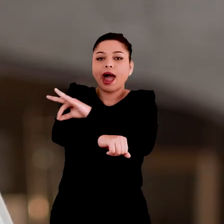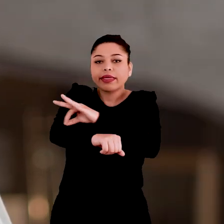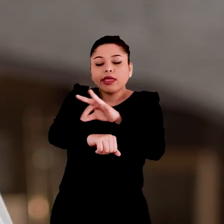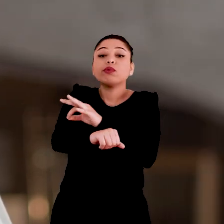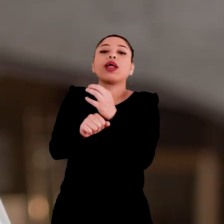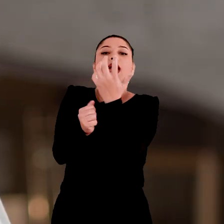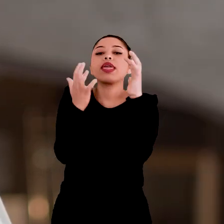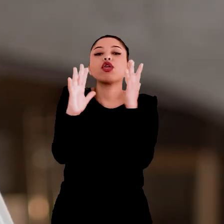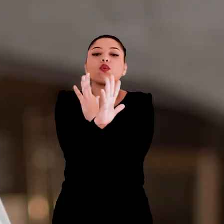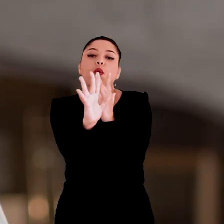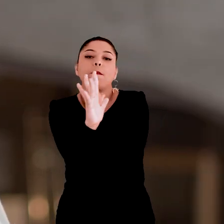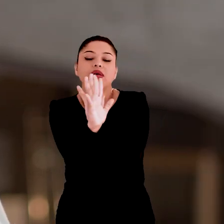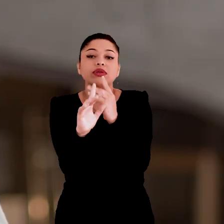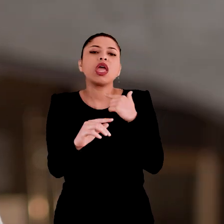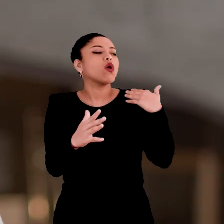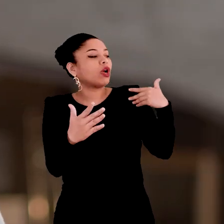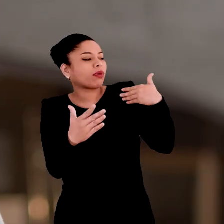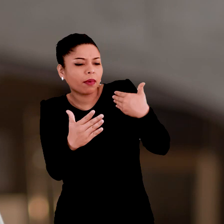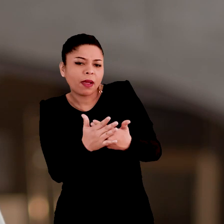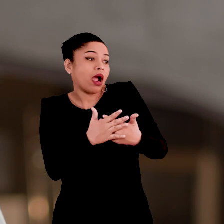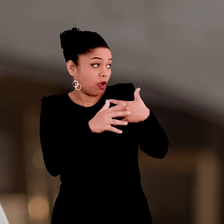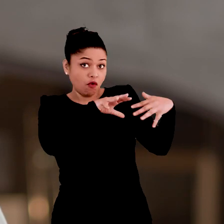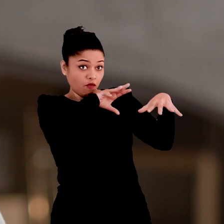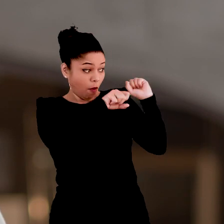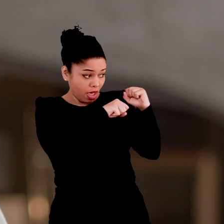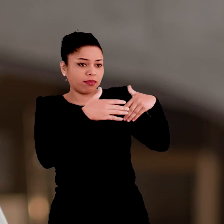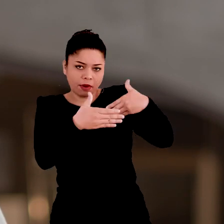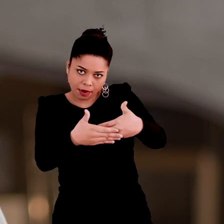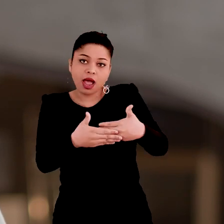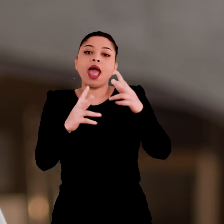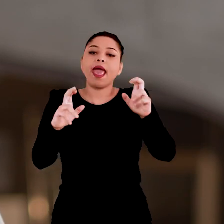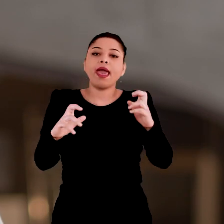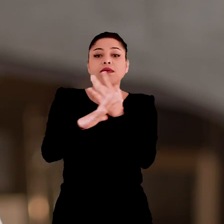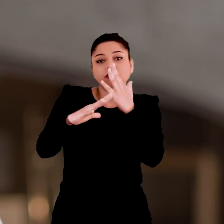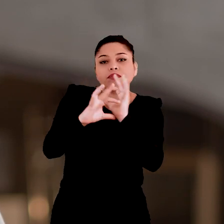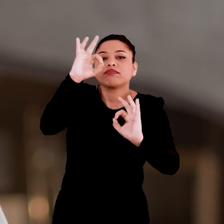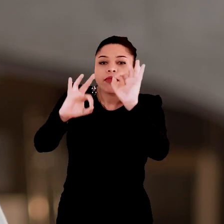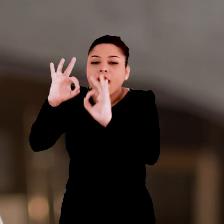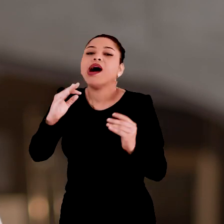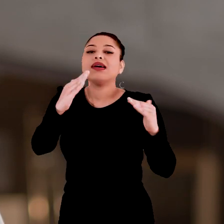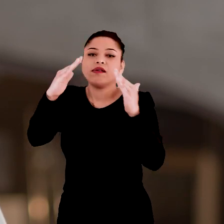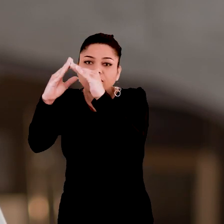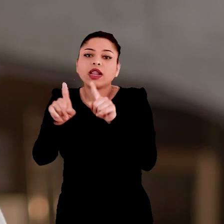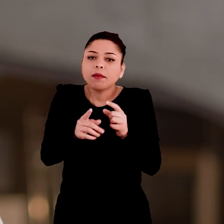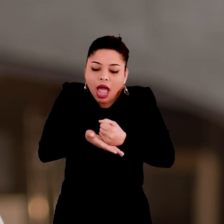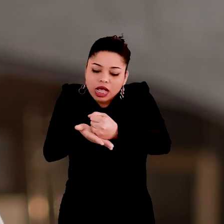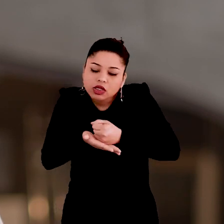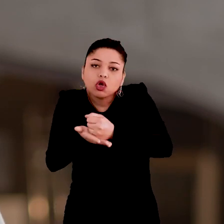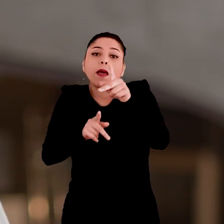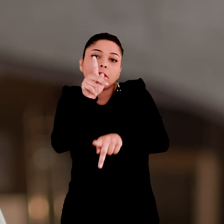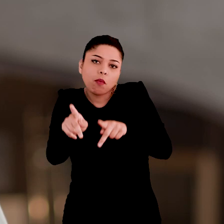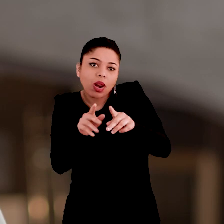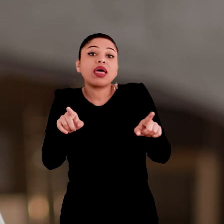com processos de urbanização de favelas, assessorias populares, trabalhei junto a alguns coletivos, como a TEIA Casa de Criação e a